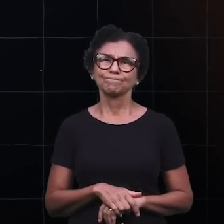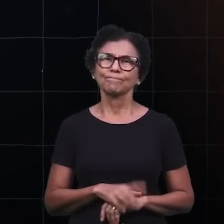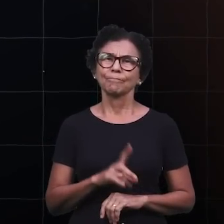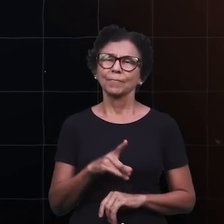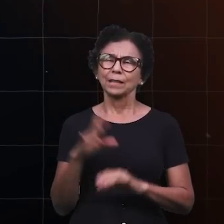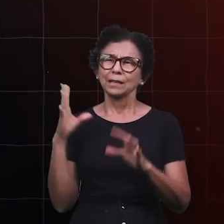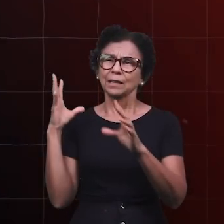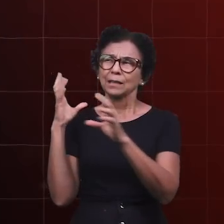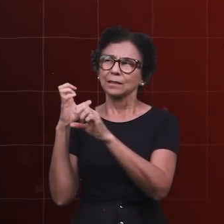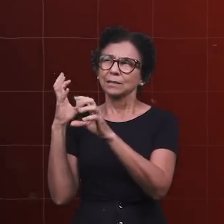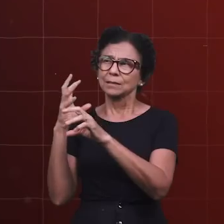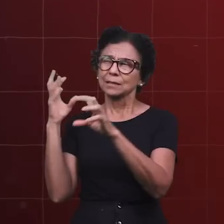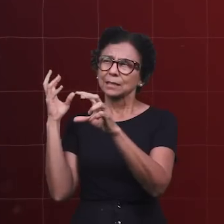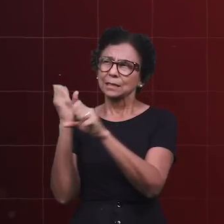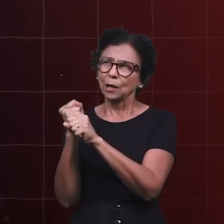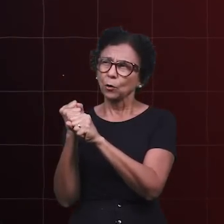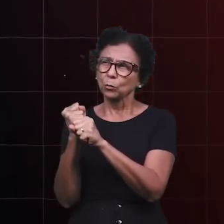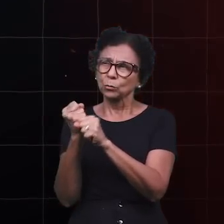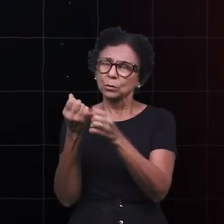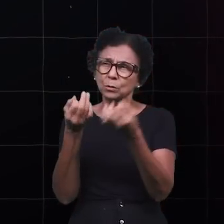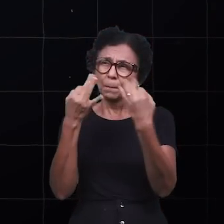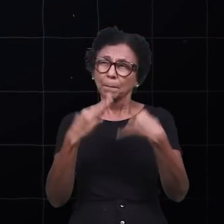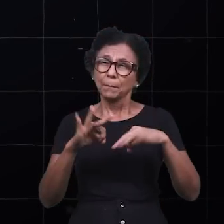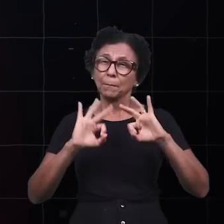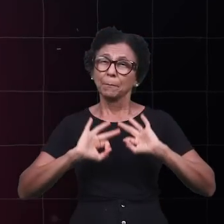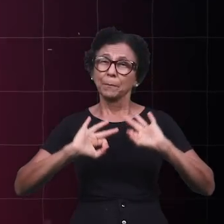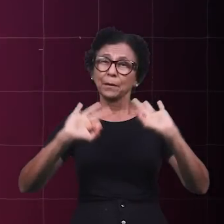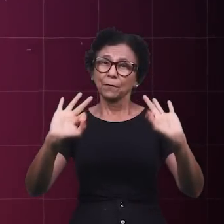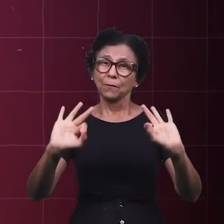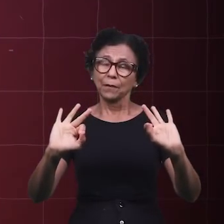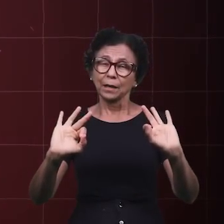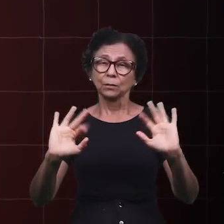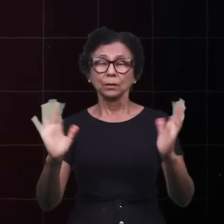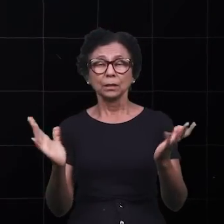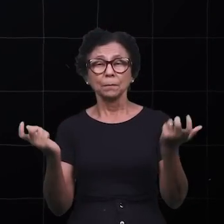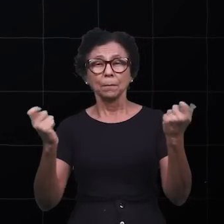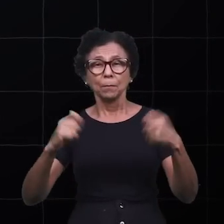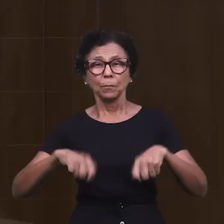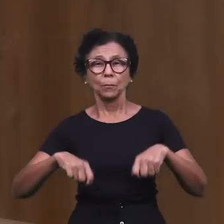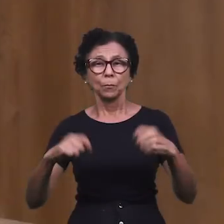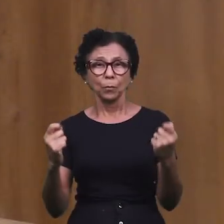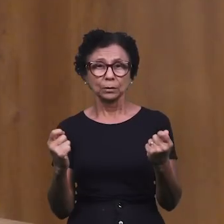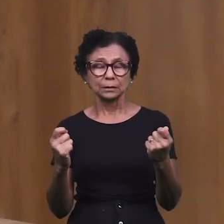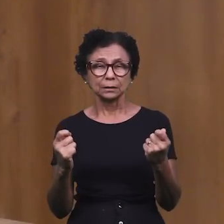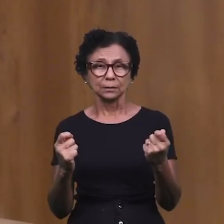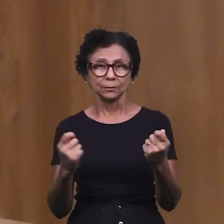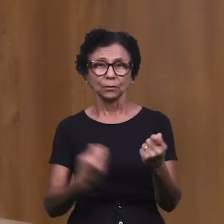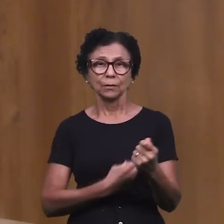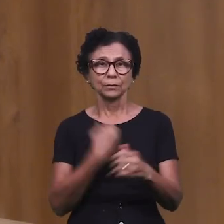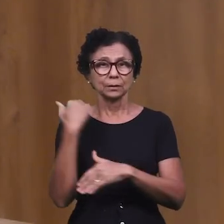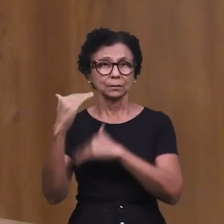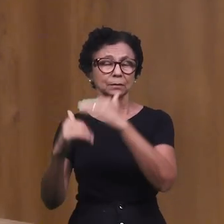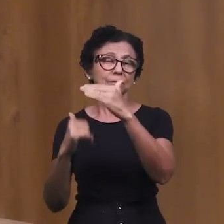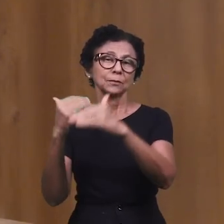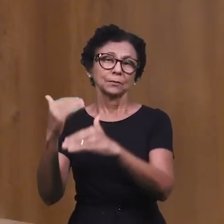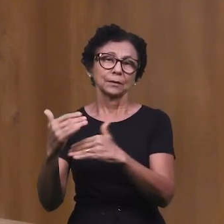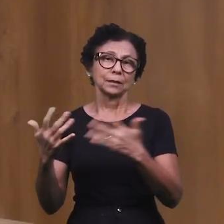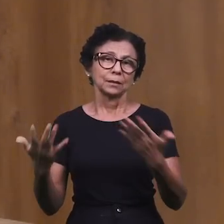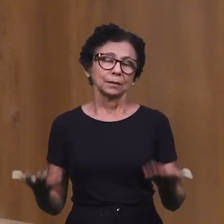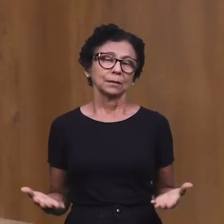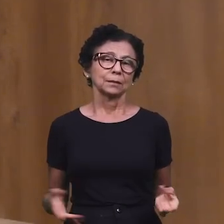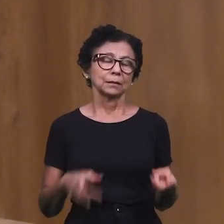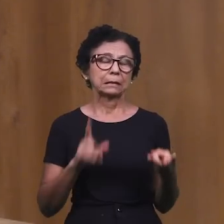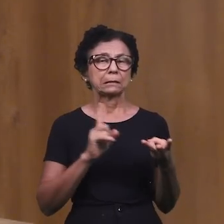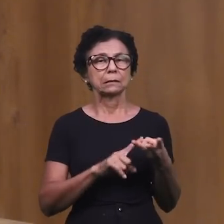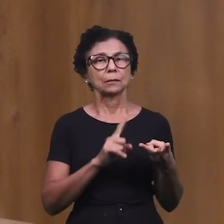sido muito bem ajustados para tornar possível o desenvolvimento da vida, isso que a gente acabou de comentar.